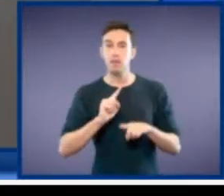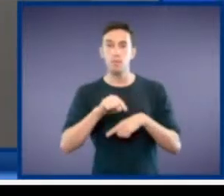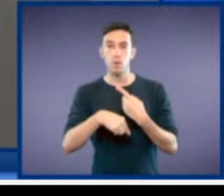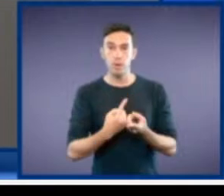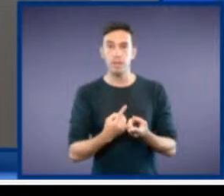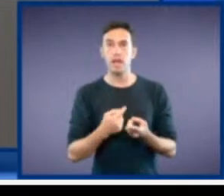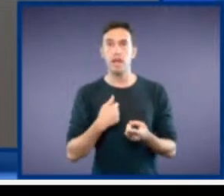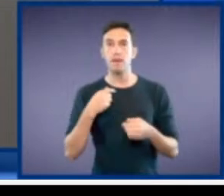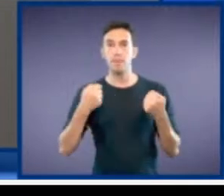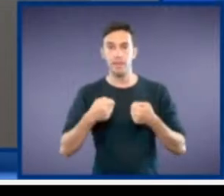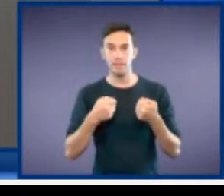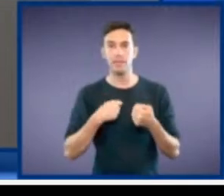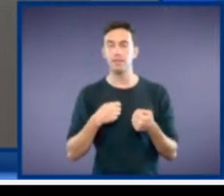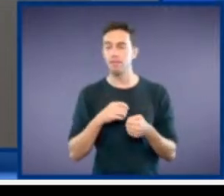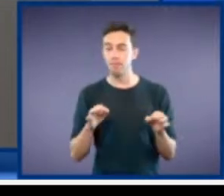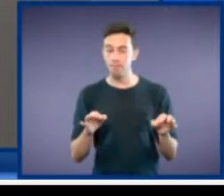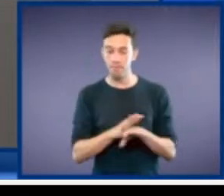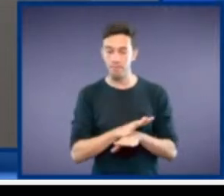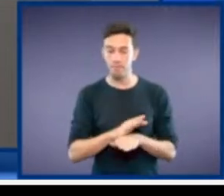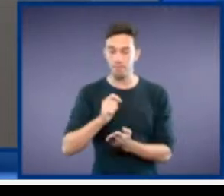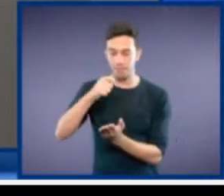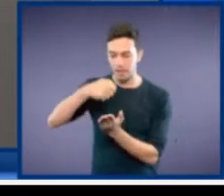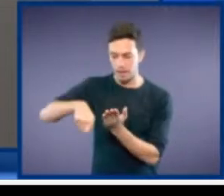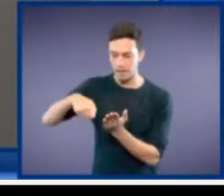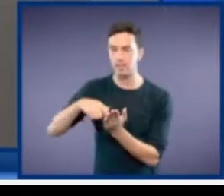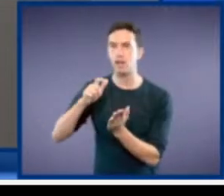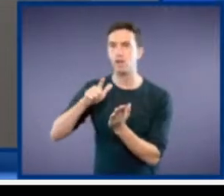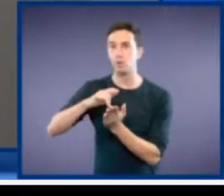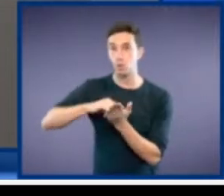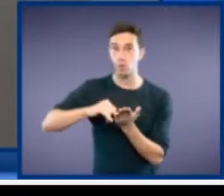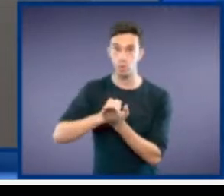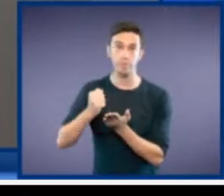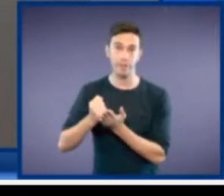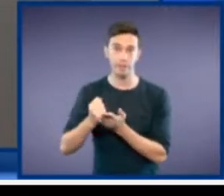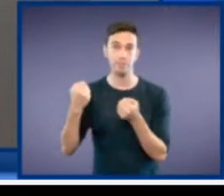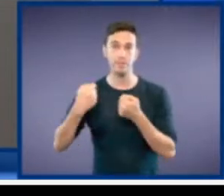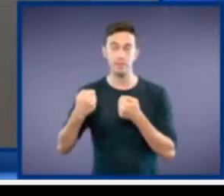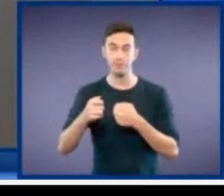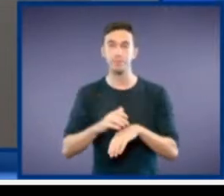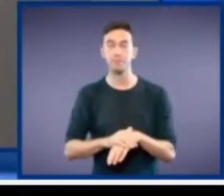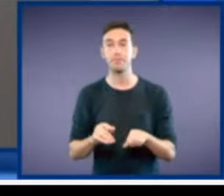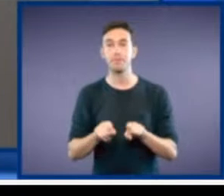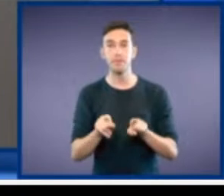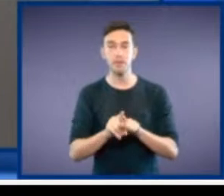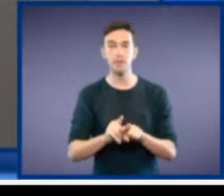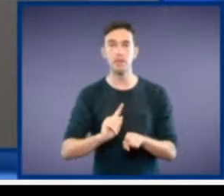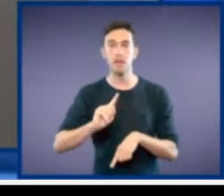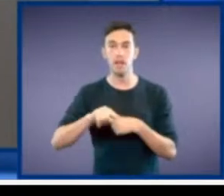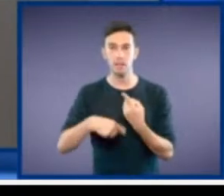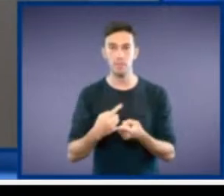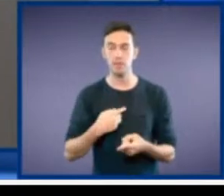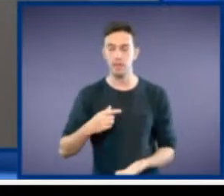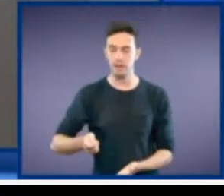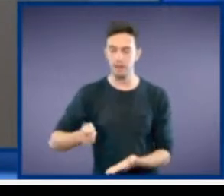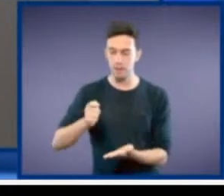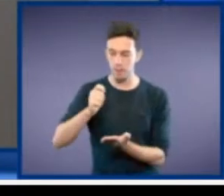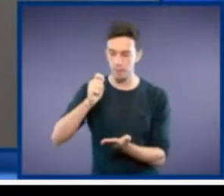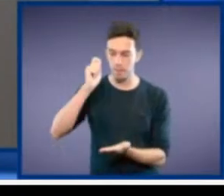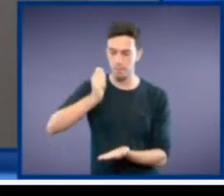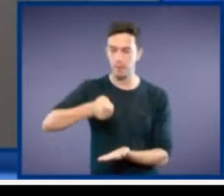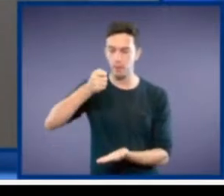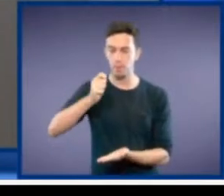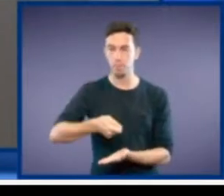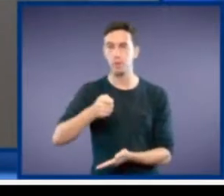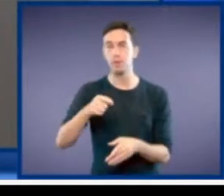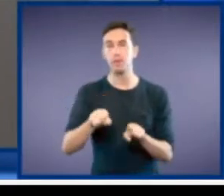imediatamente após o encerramento do leilão. Ao final do leilão, serão realizadas a cerimônia de batida de martelo e a coletiva de imprensa.